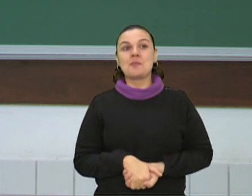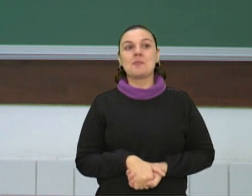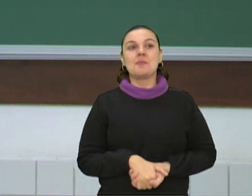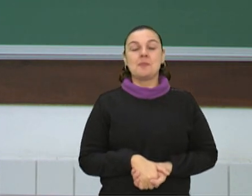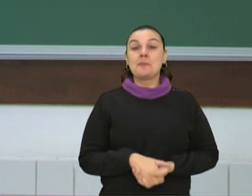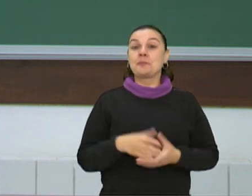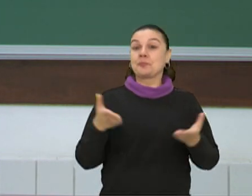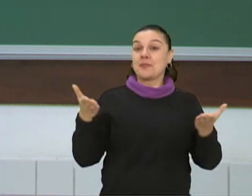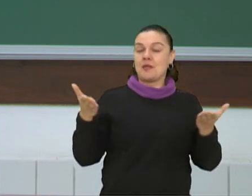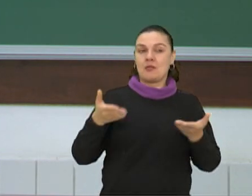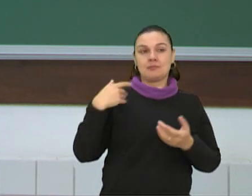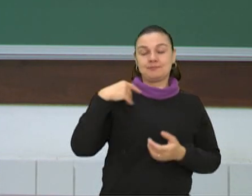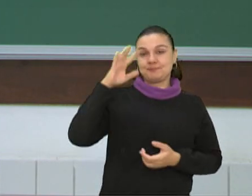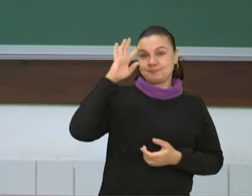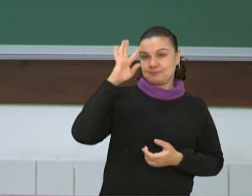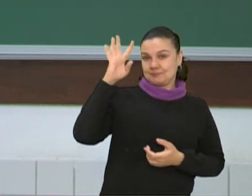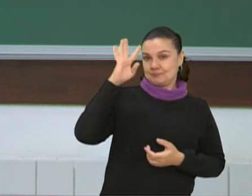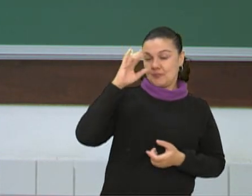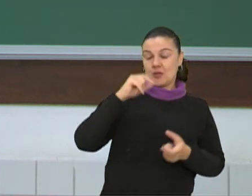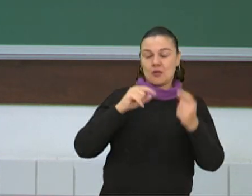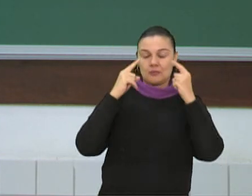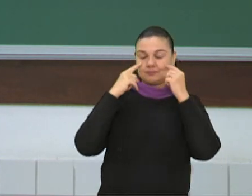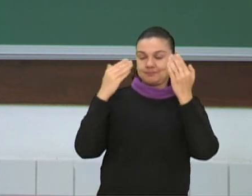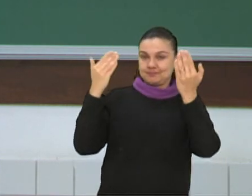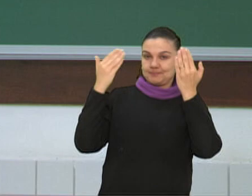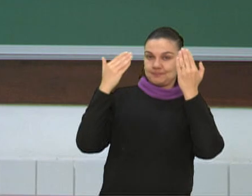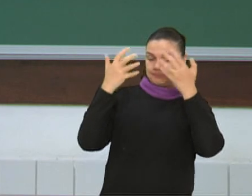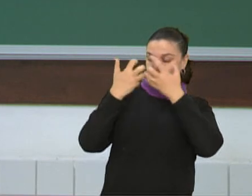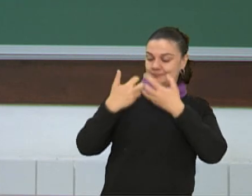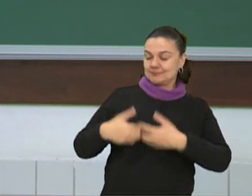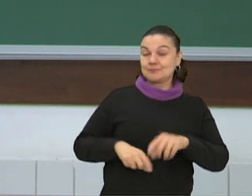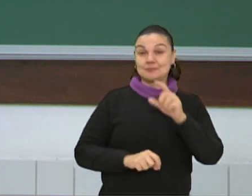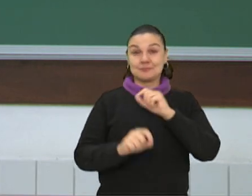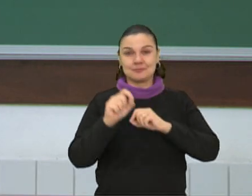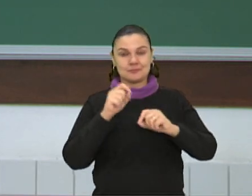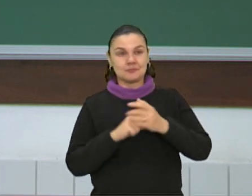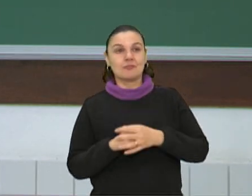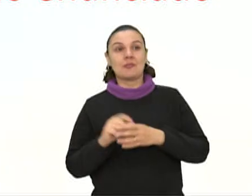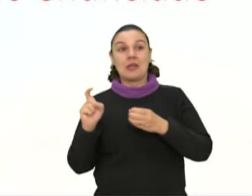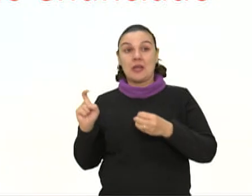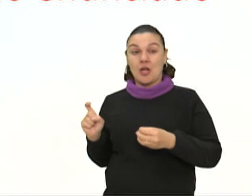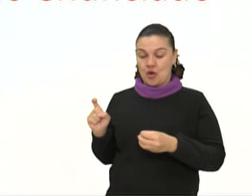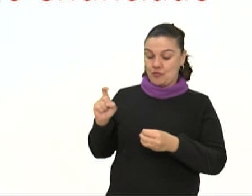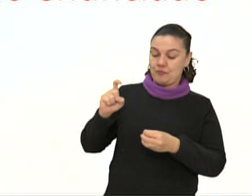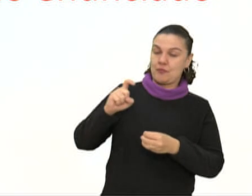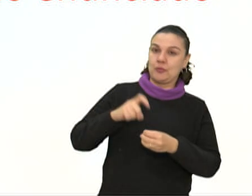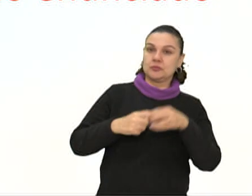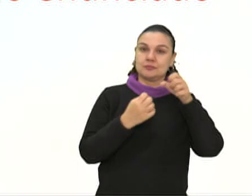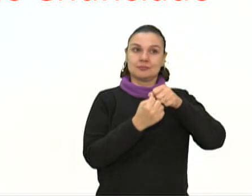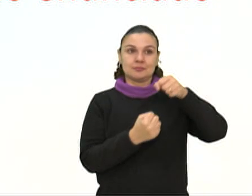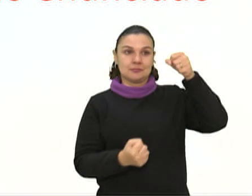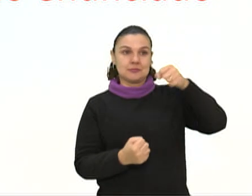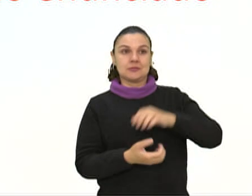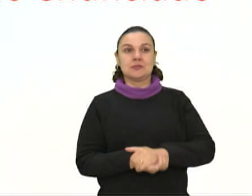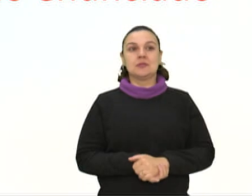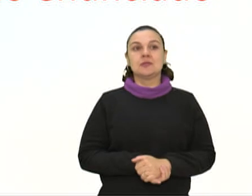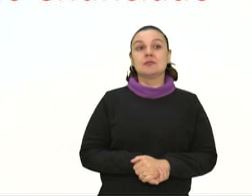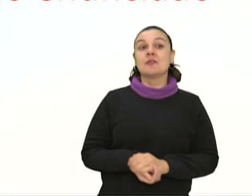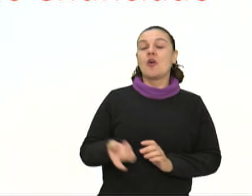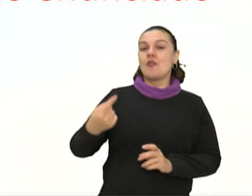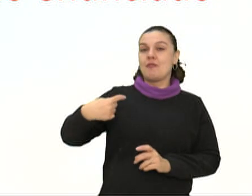ok? Reflexão. Vamos pensar um pouquinho. Voltamos à mensagem do